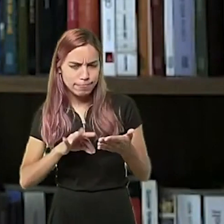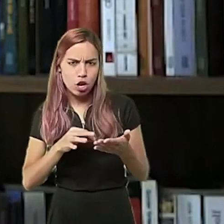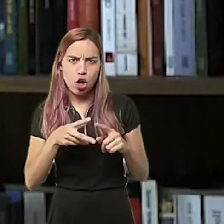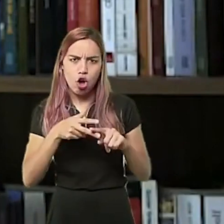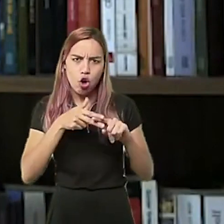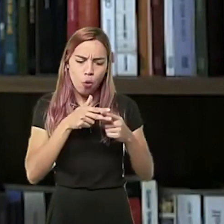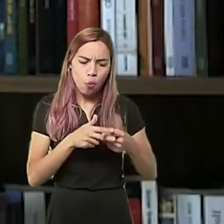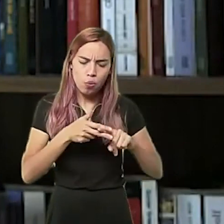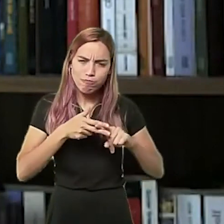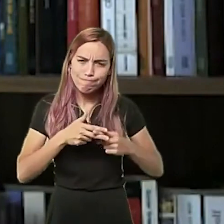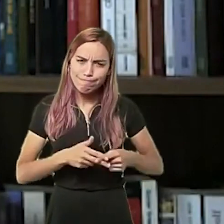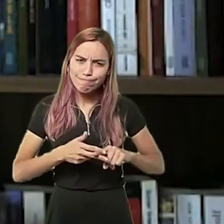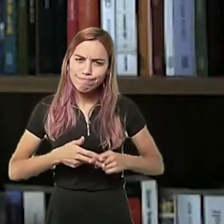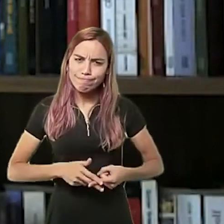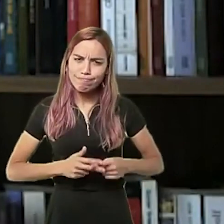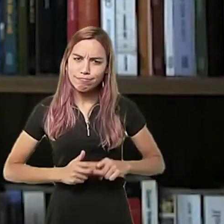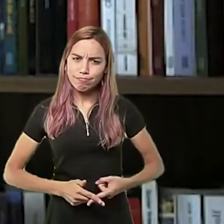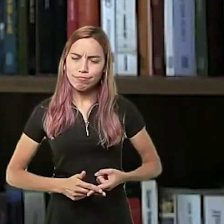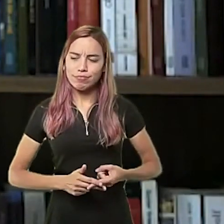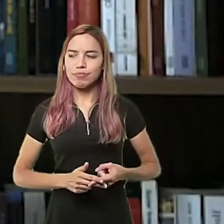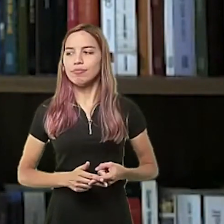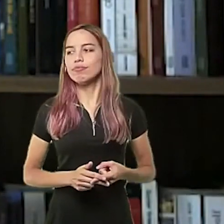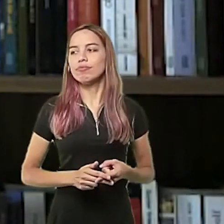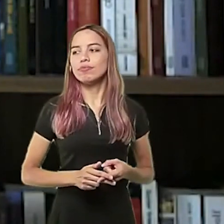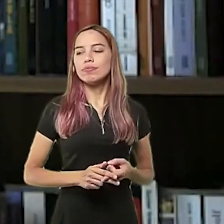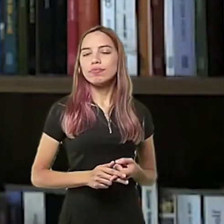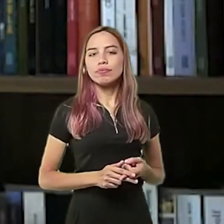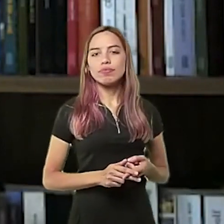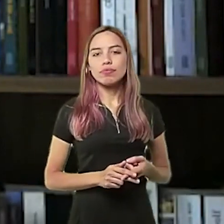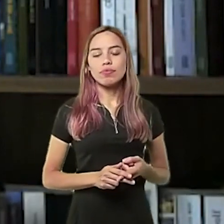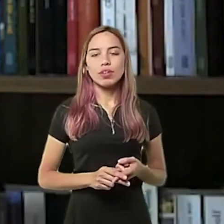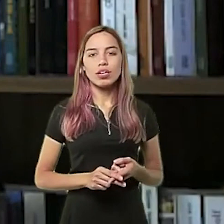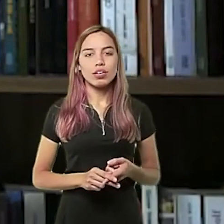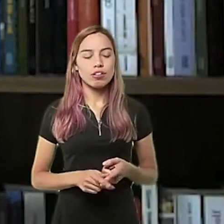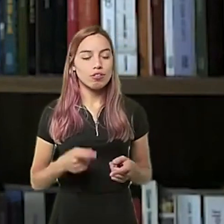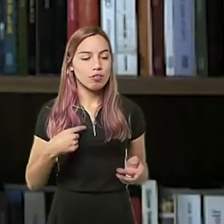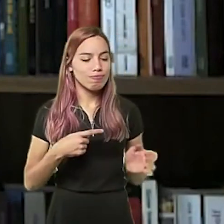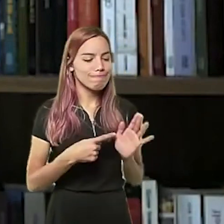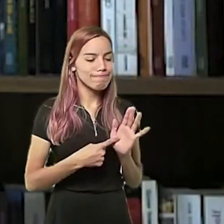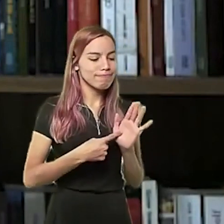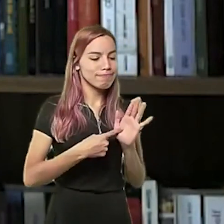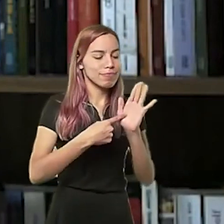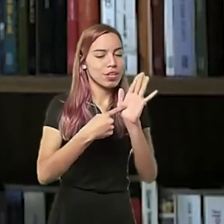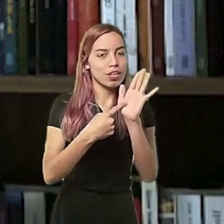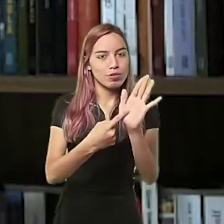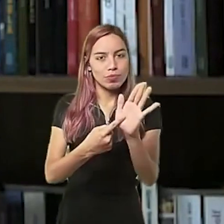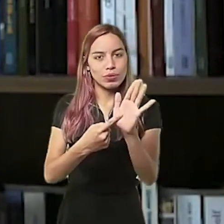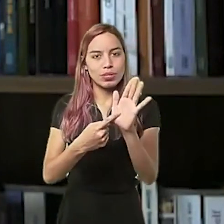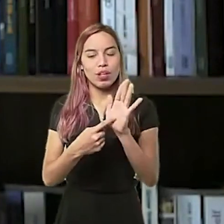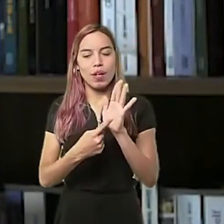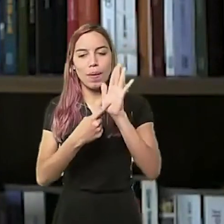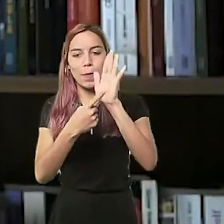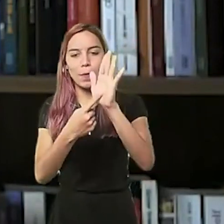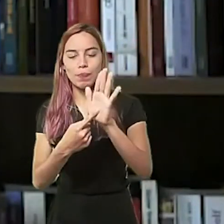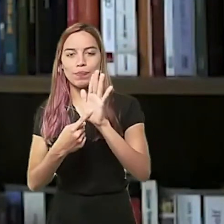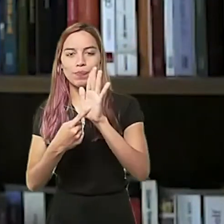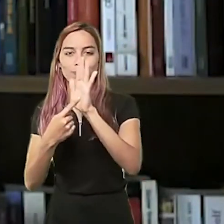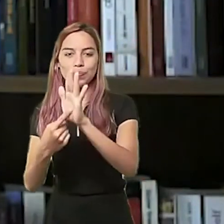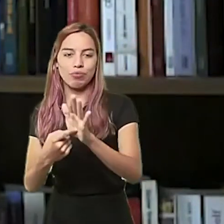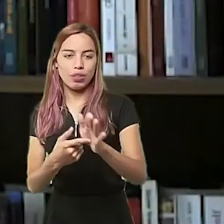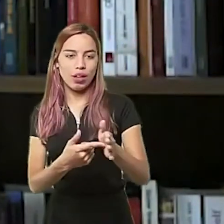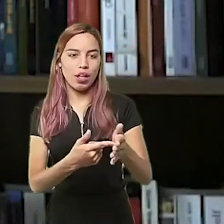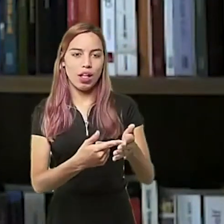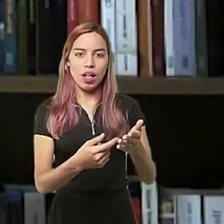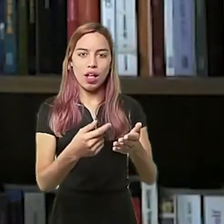foi pensando nos textos, e eu fui apresentando tudo que eu tinha escrito depois, né, e a partir dali fez